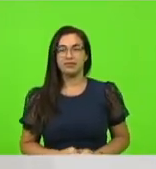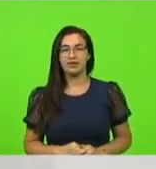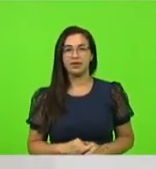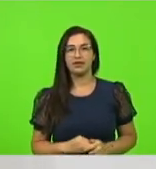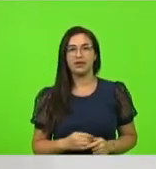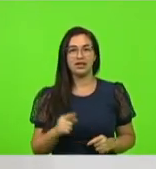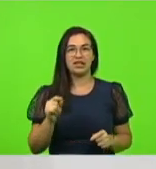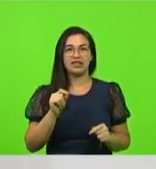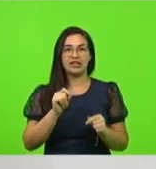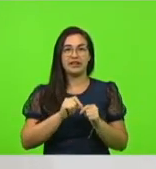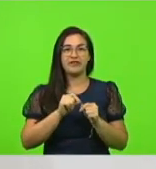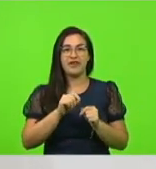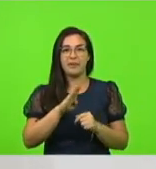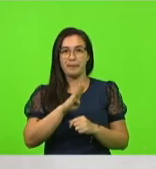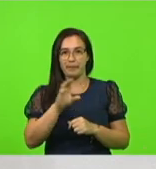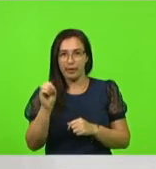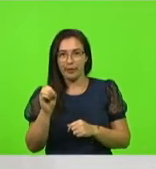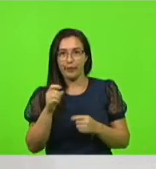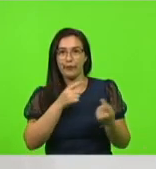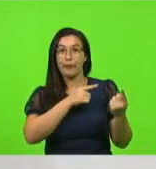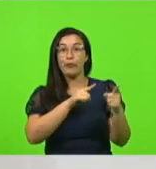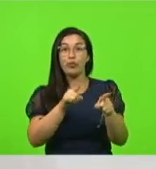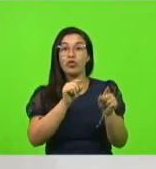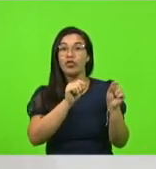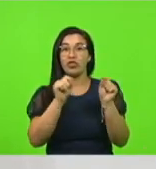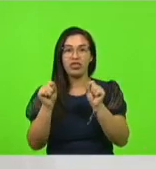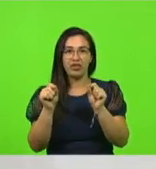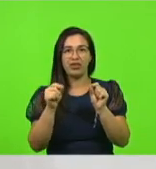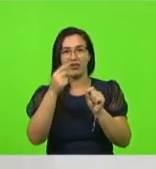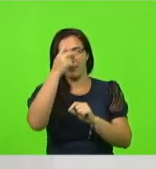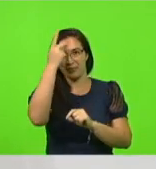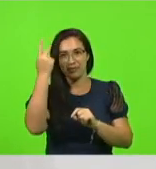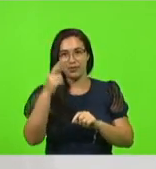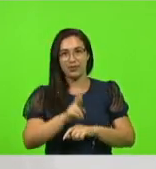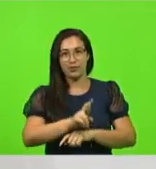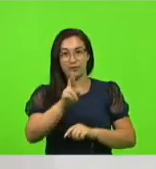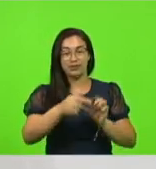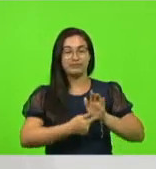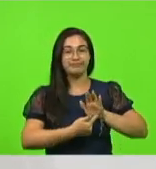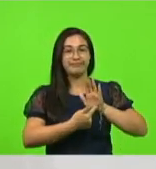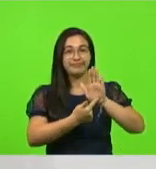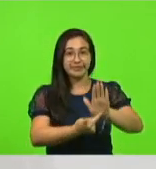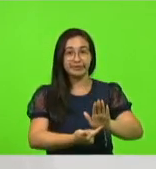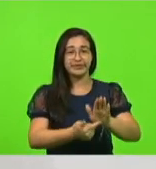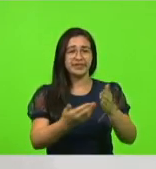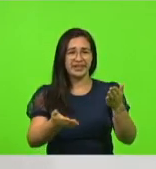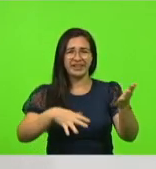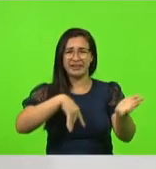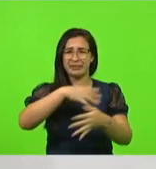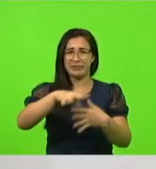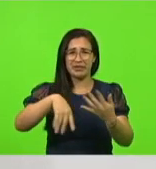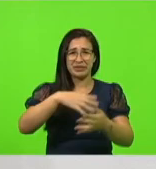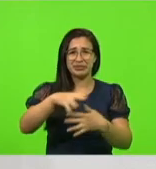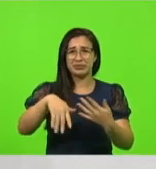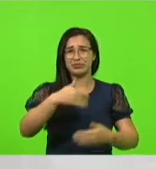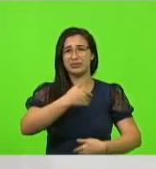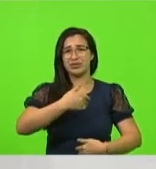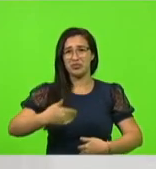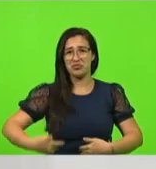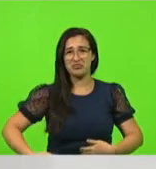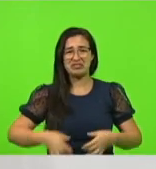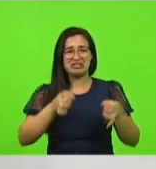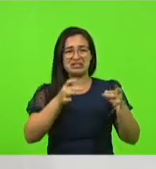em fazer boletim de ocorrência contra quem denuncia o desgoverno, a desgerência, o